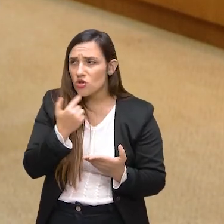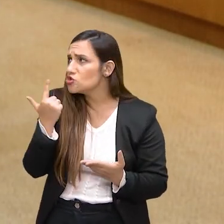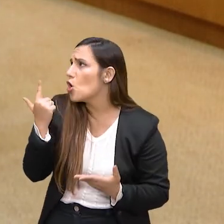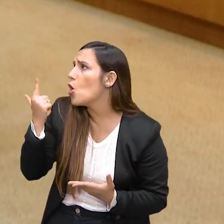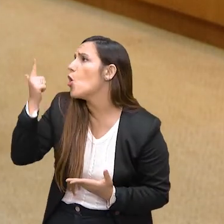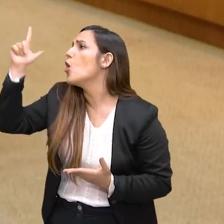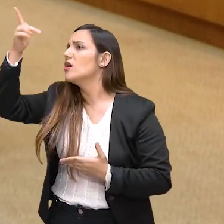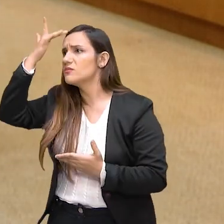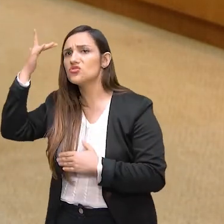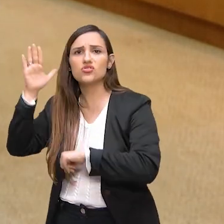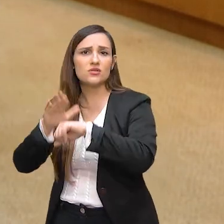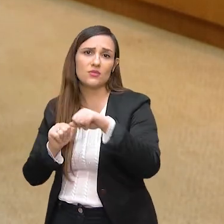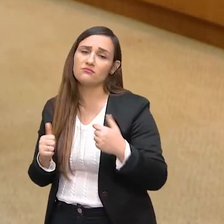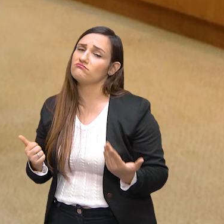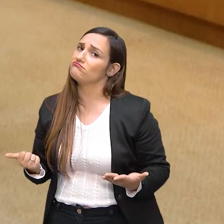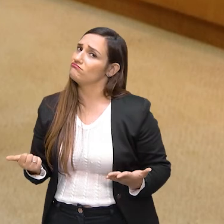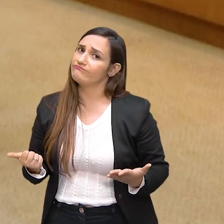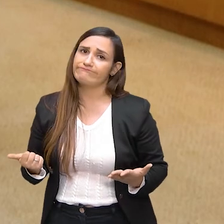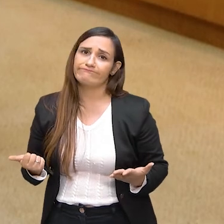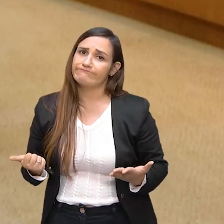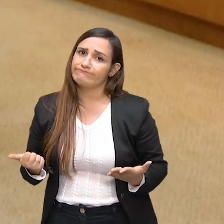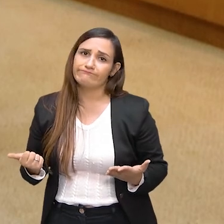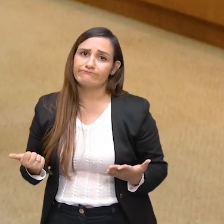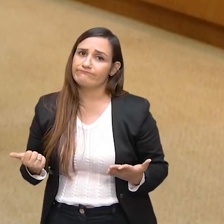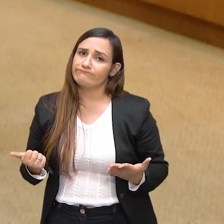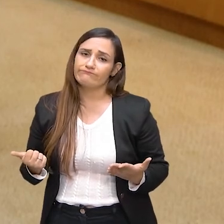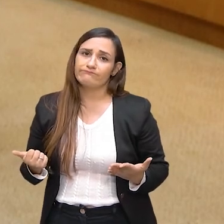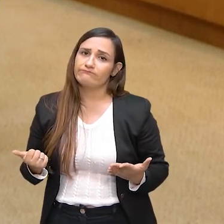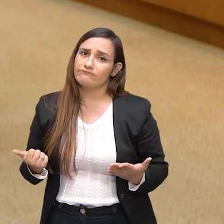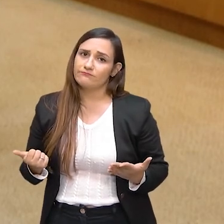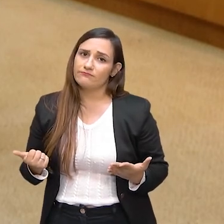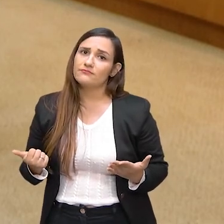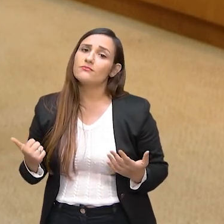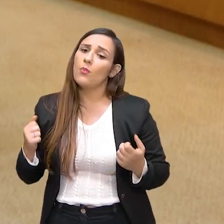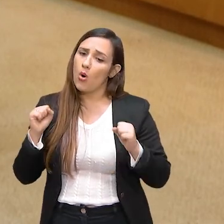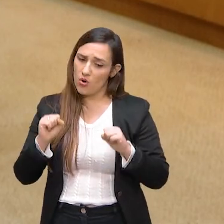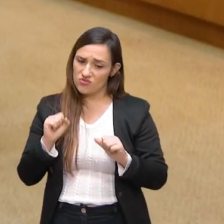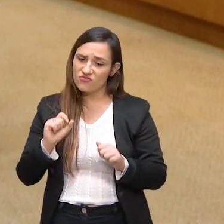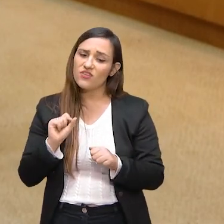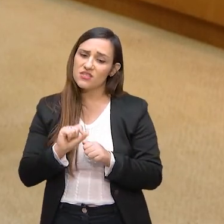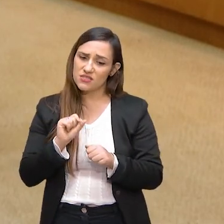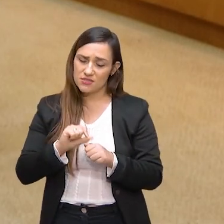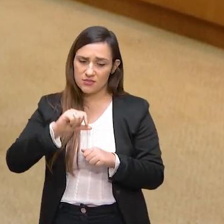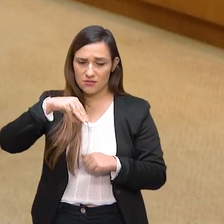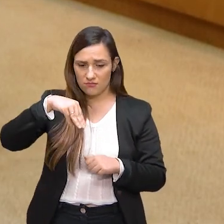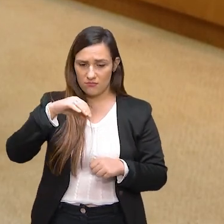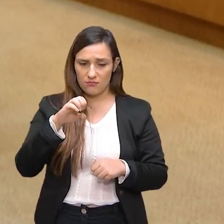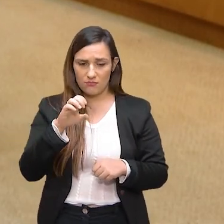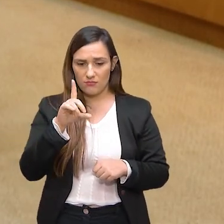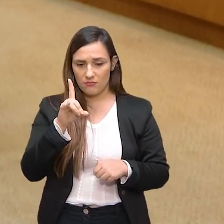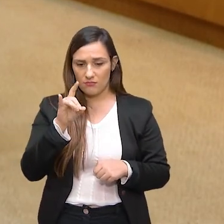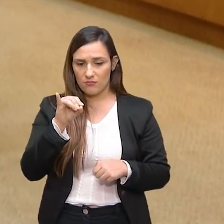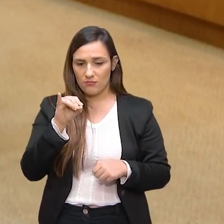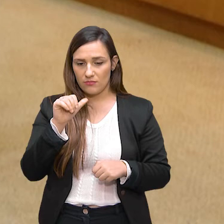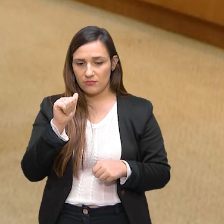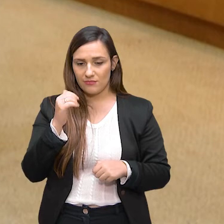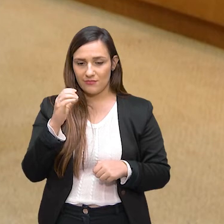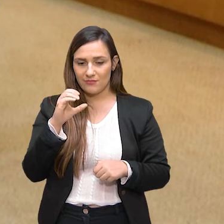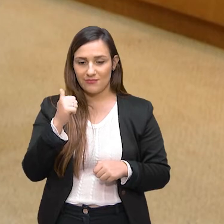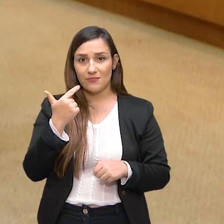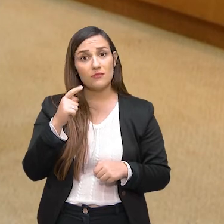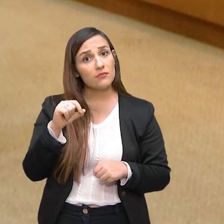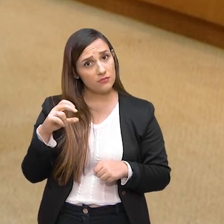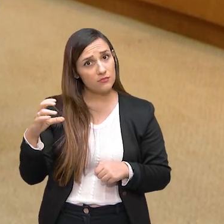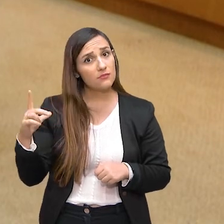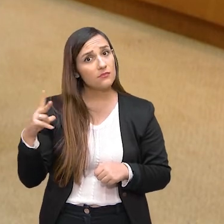sobre o controle desse núcleo. E eu entendo que o Código prestigiou a mediação privada. E